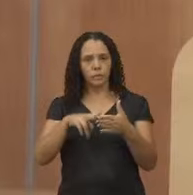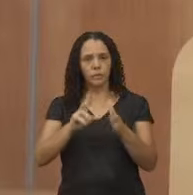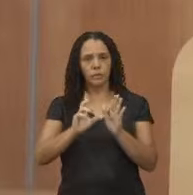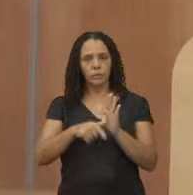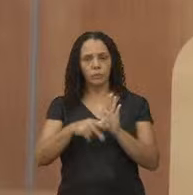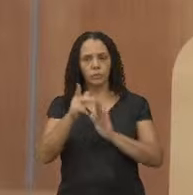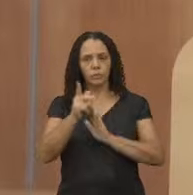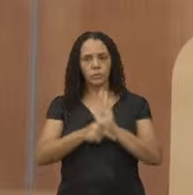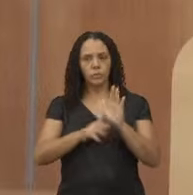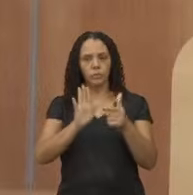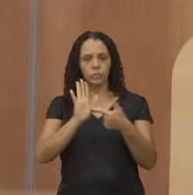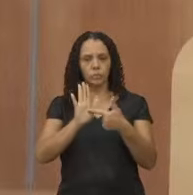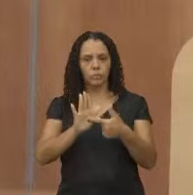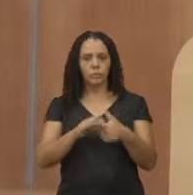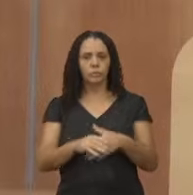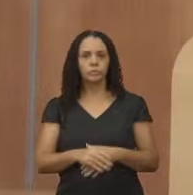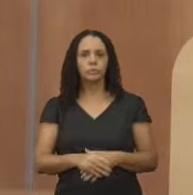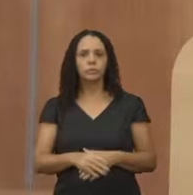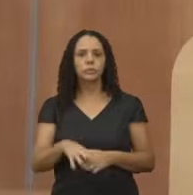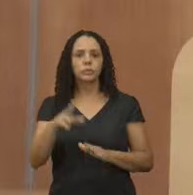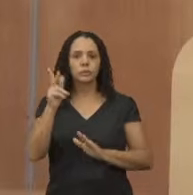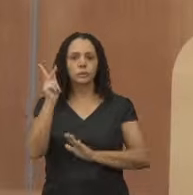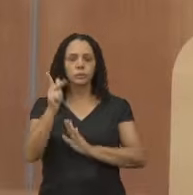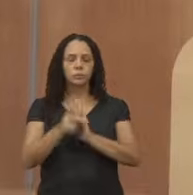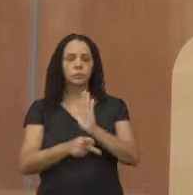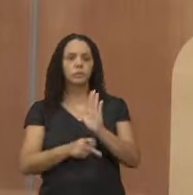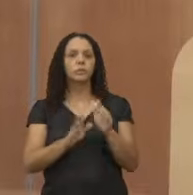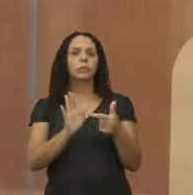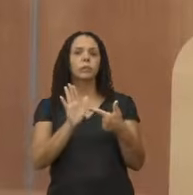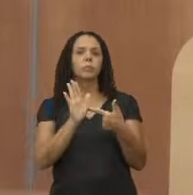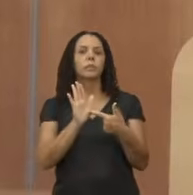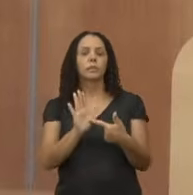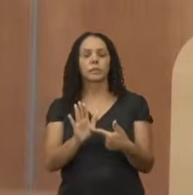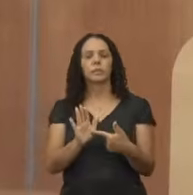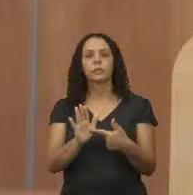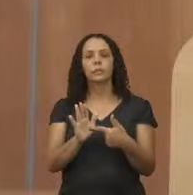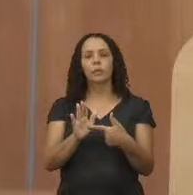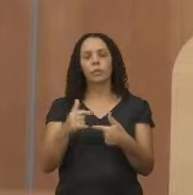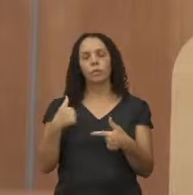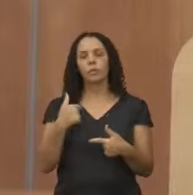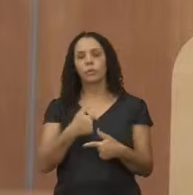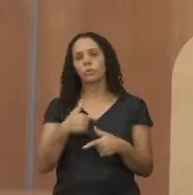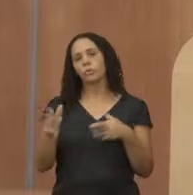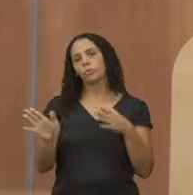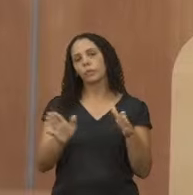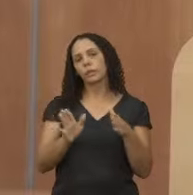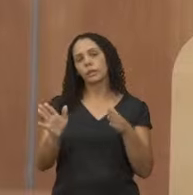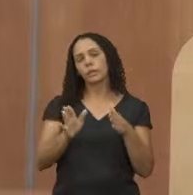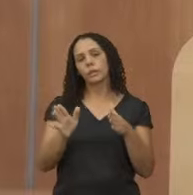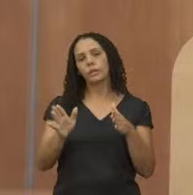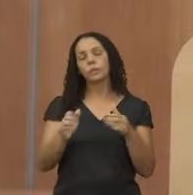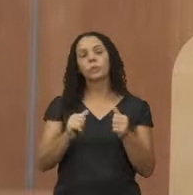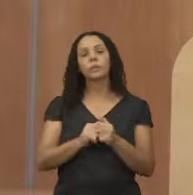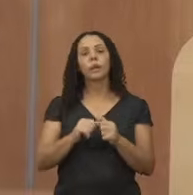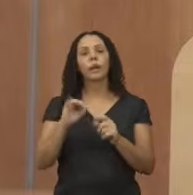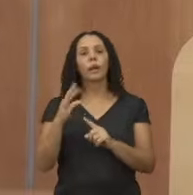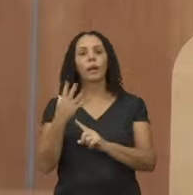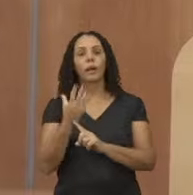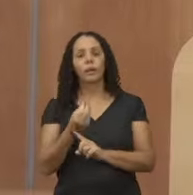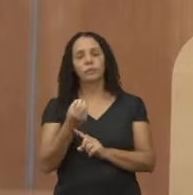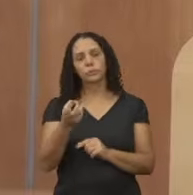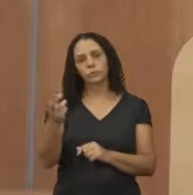inteiro. Este projeto apresenta a atuação do nosso mandato nos assuntos relacionados à arte e à